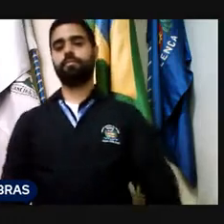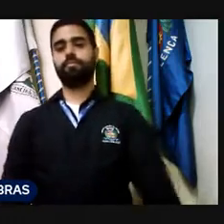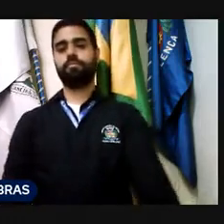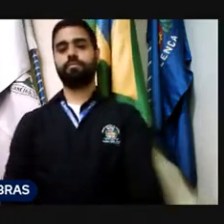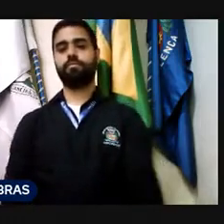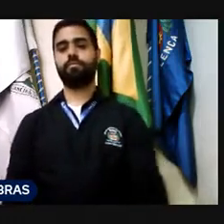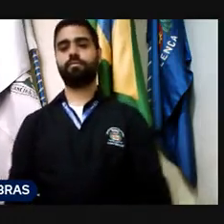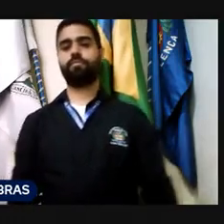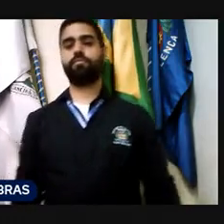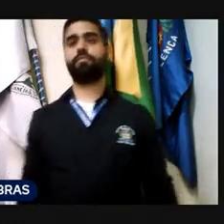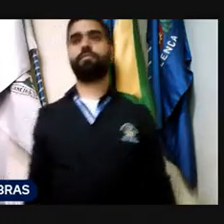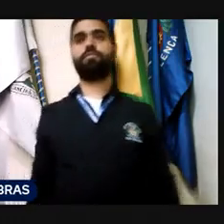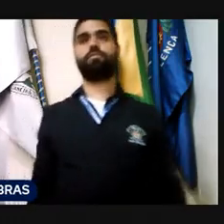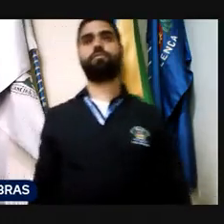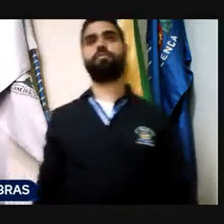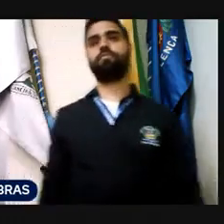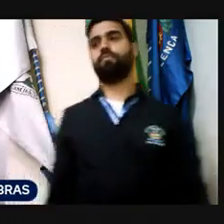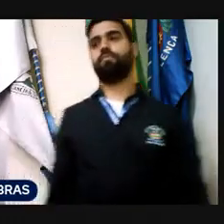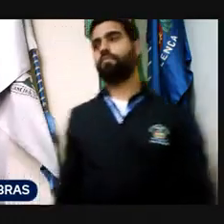Vereador Ailton Batista.